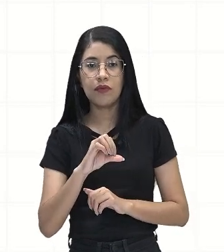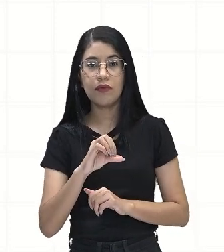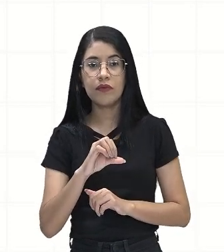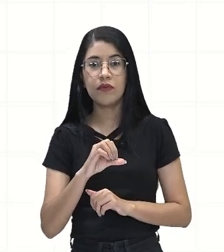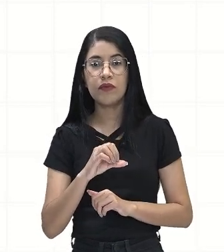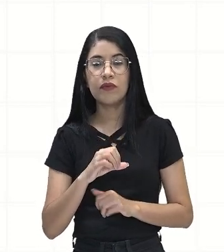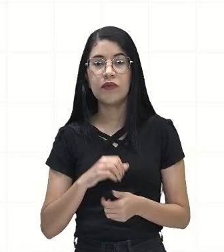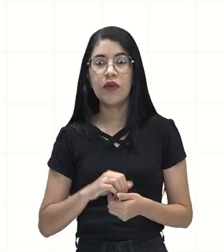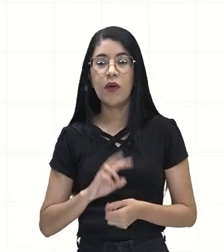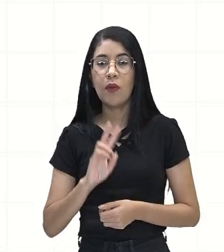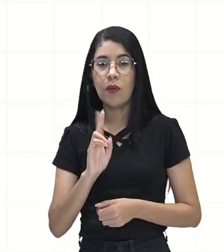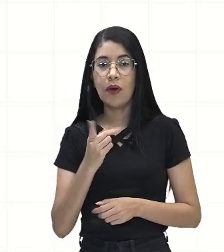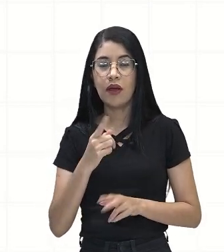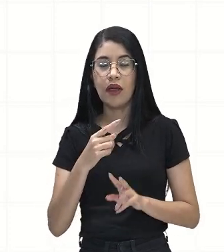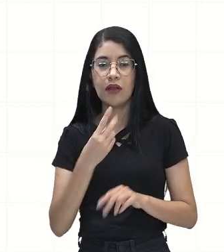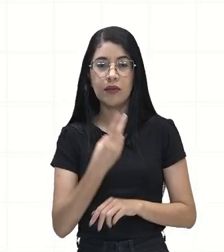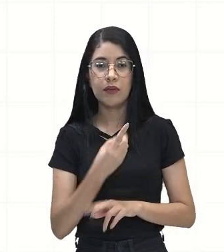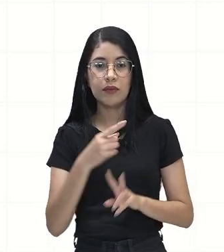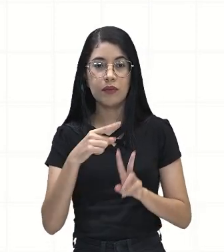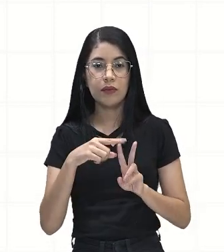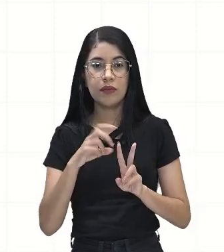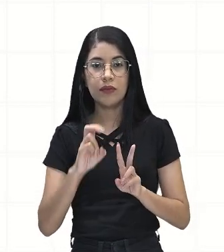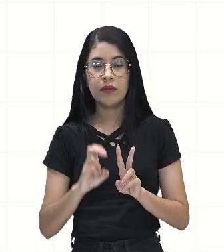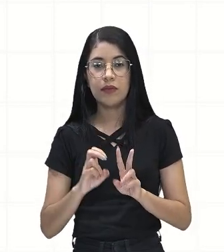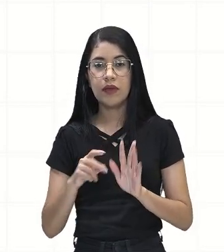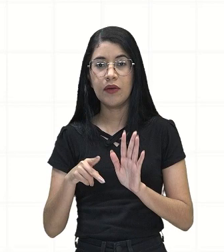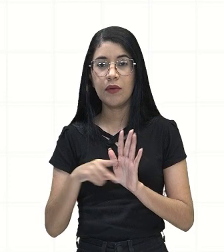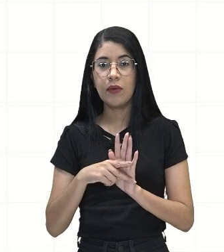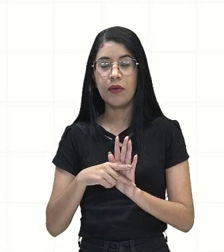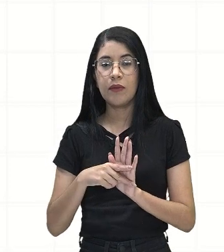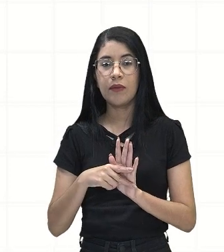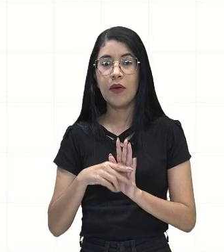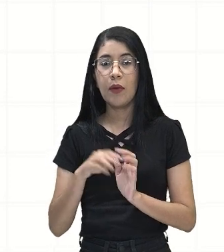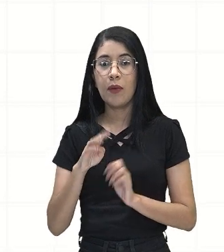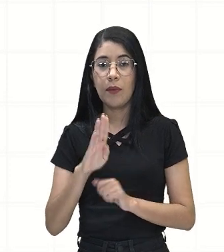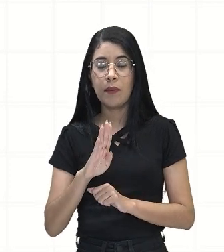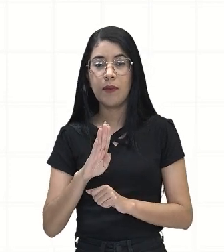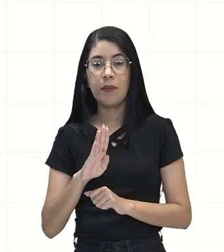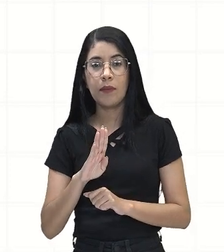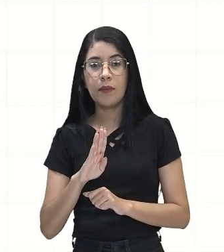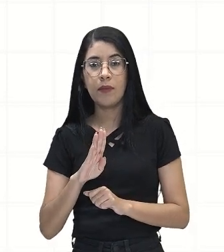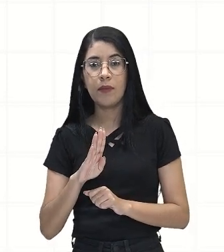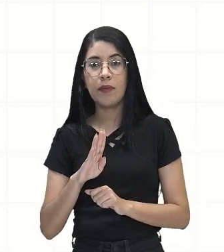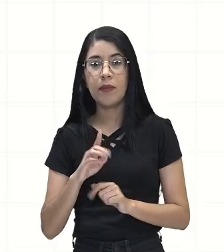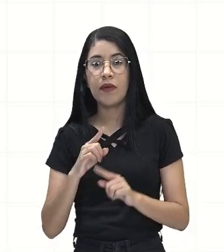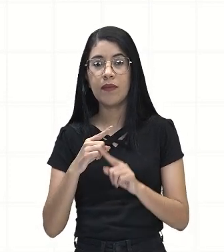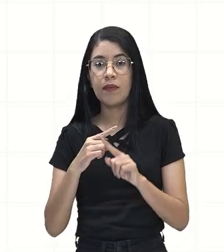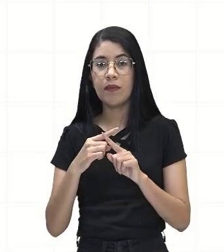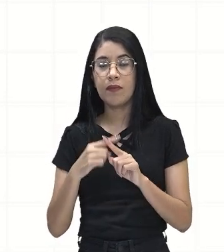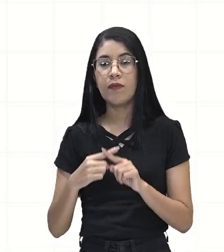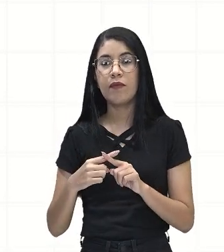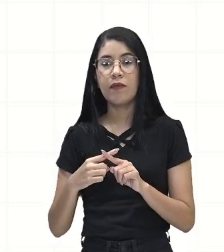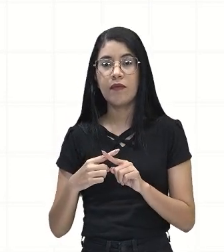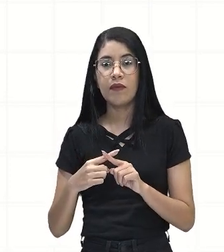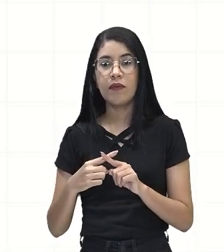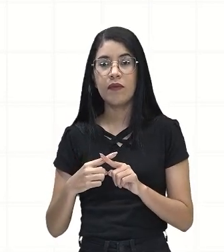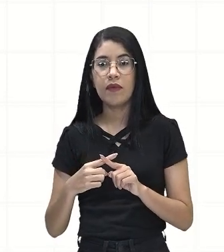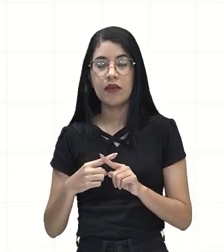raiz de 5, igual a B, que eu quero determinar, e o C